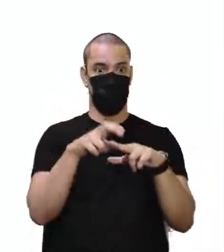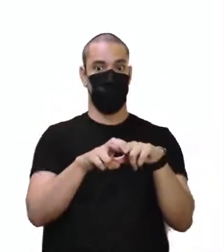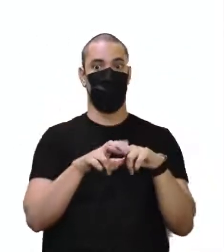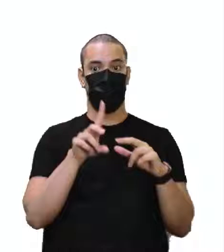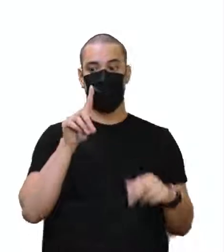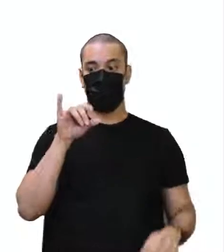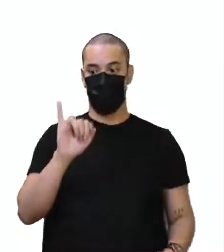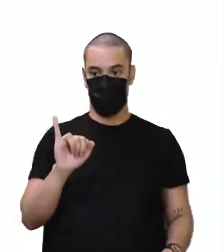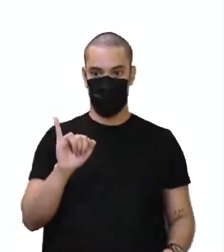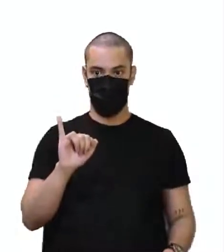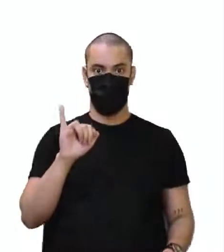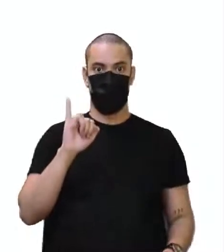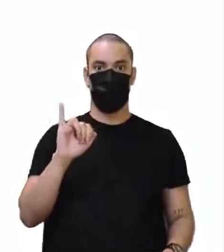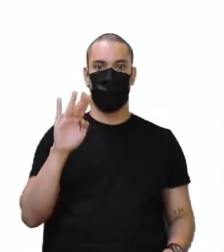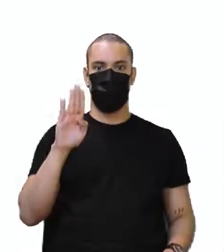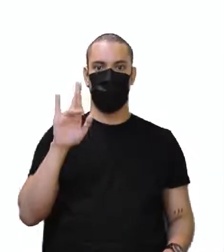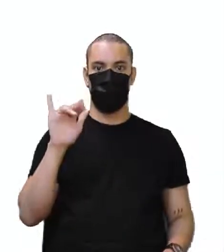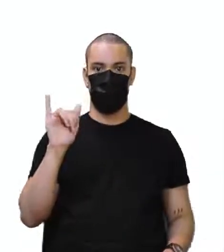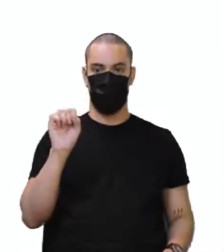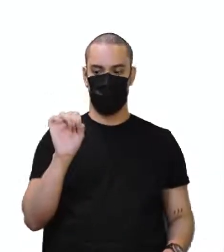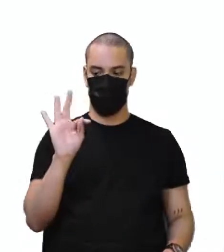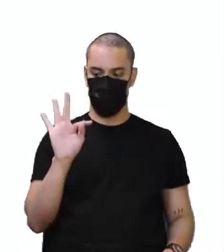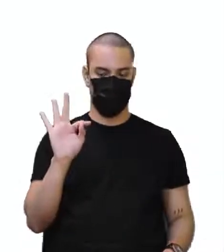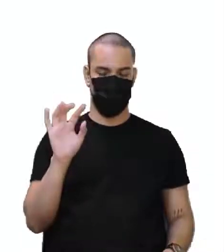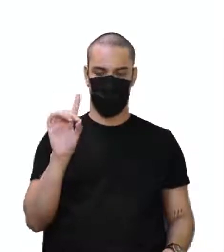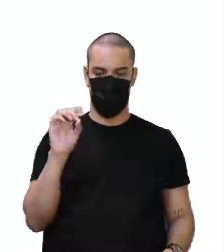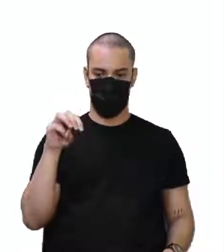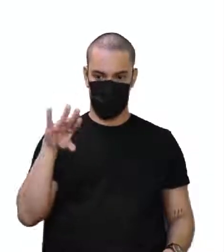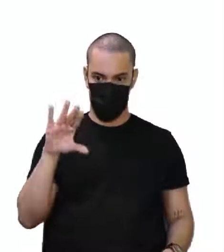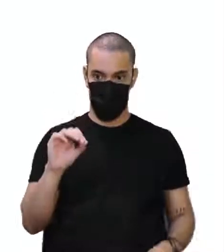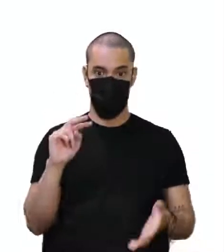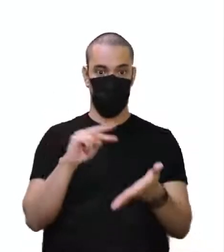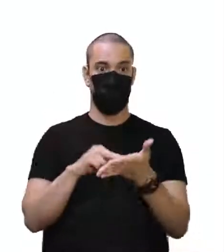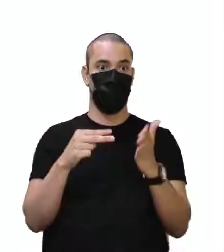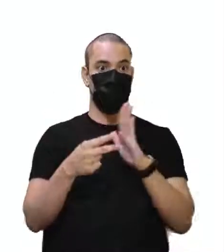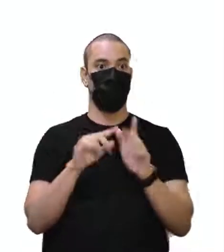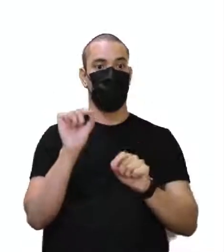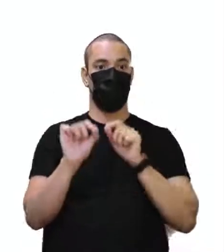di e hibridismo, porque eu vou estar trabalhando com indivíduos